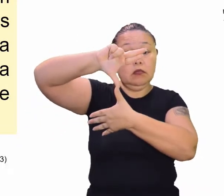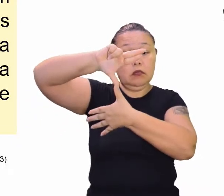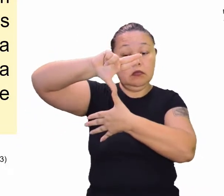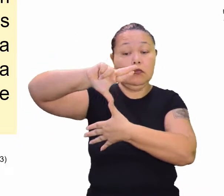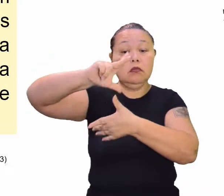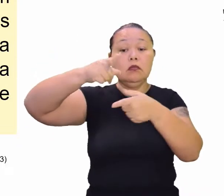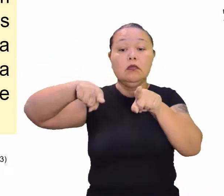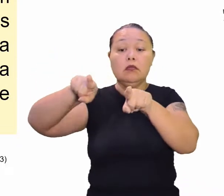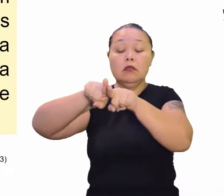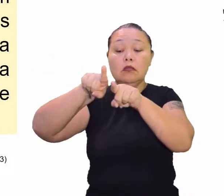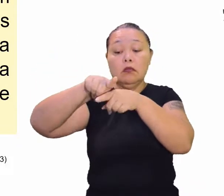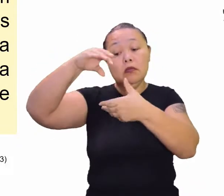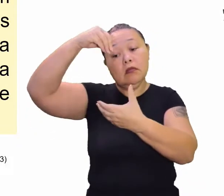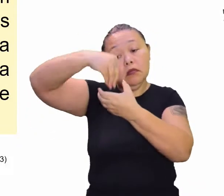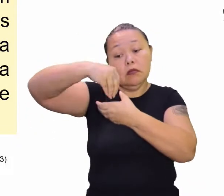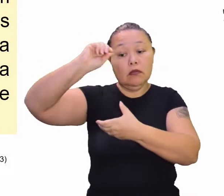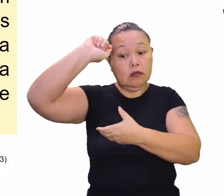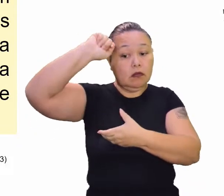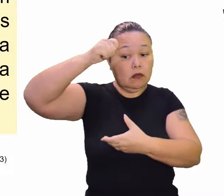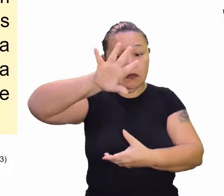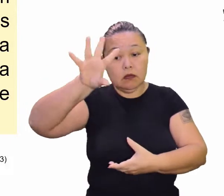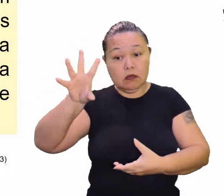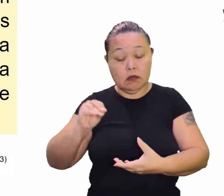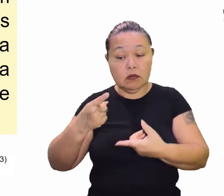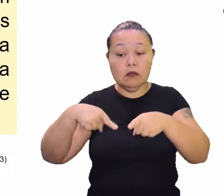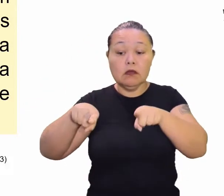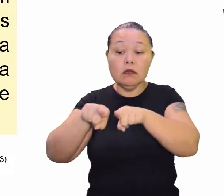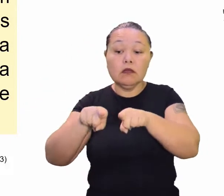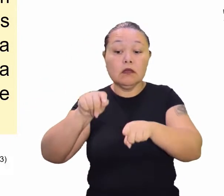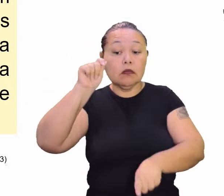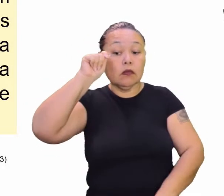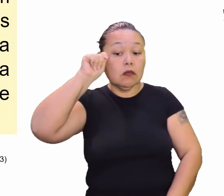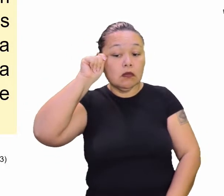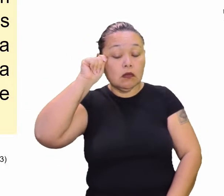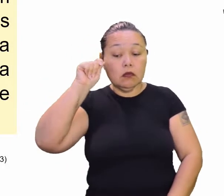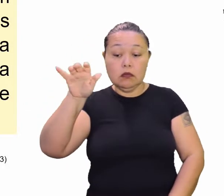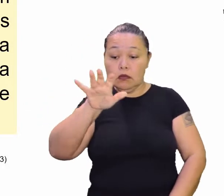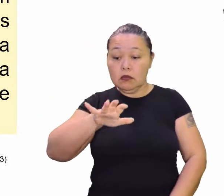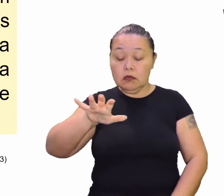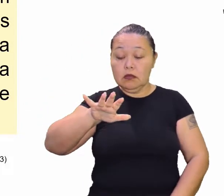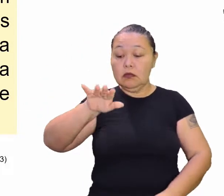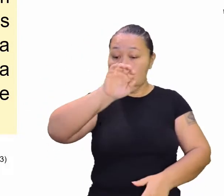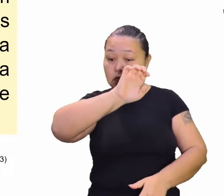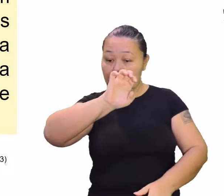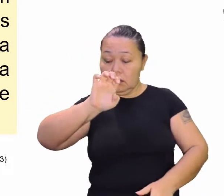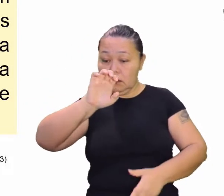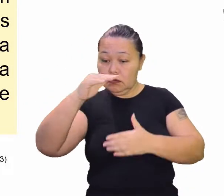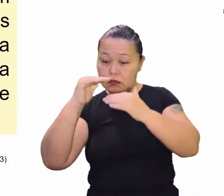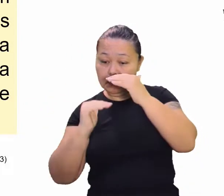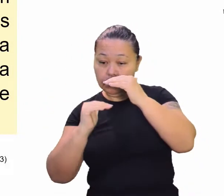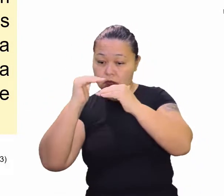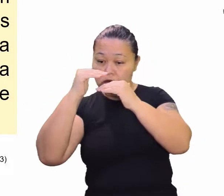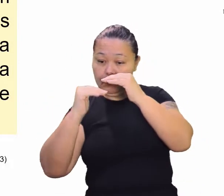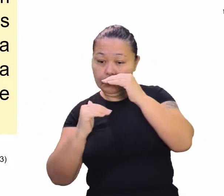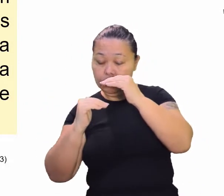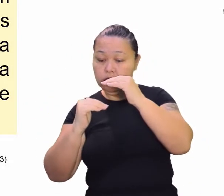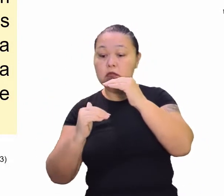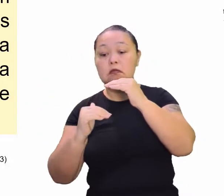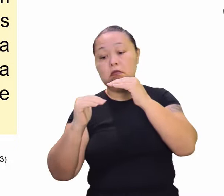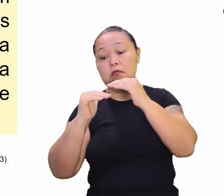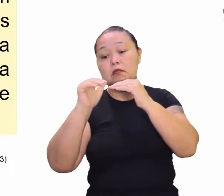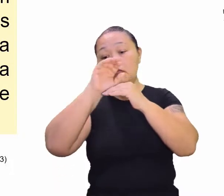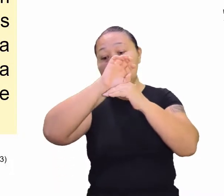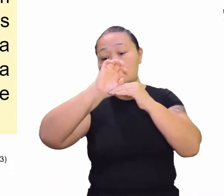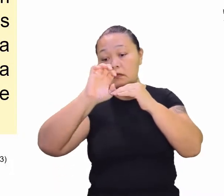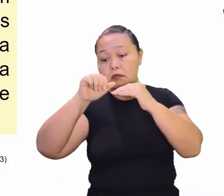e também dentro da África e na Ásia, que nem todo o território da Ásia está abaixo do sul do Equador,